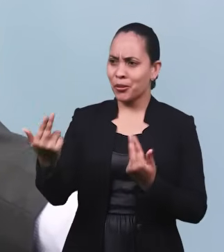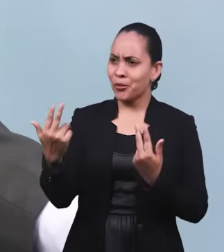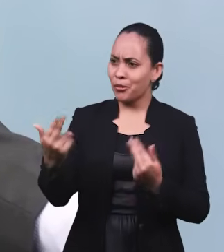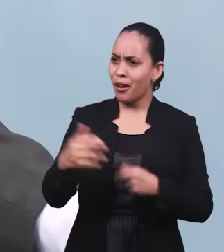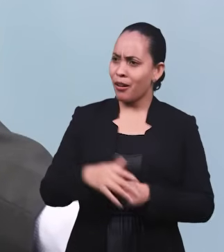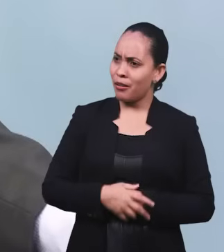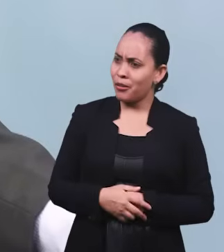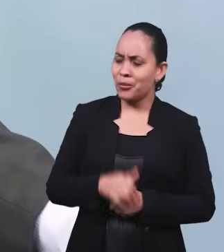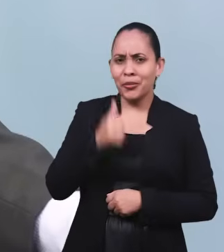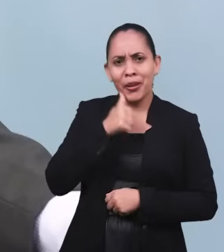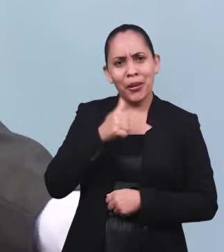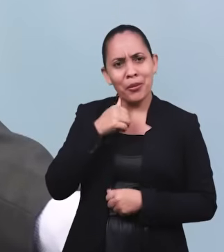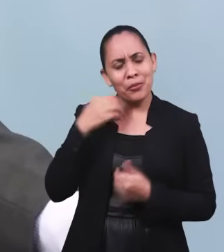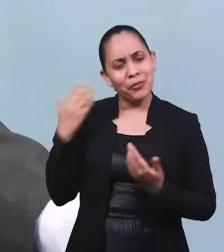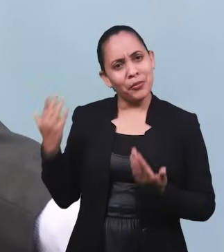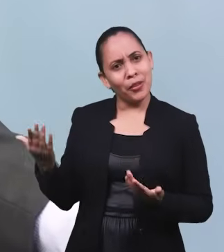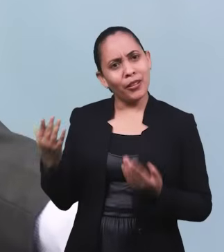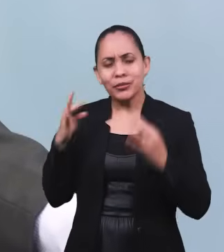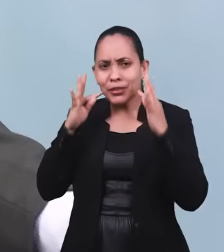irmã Terezinha,